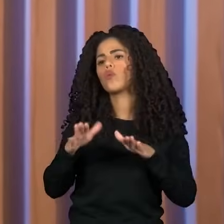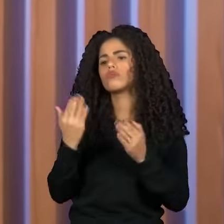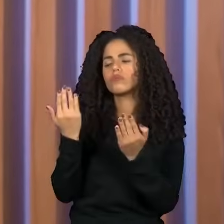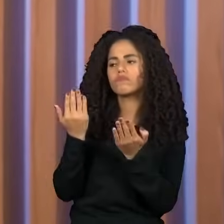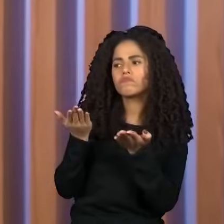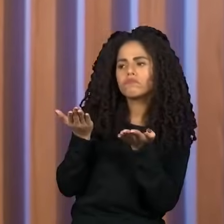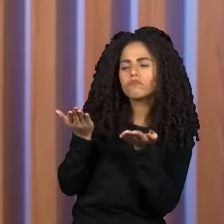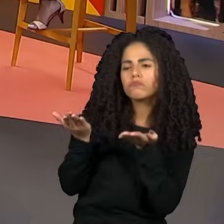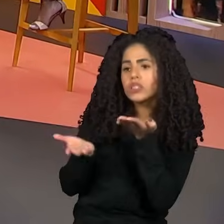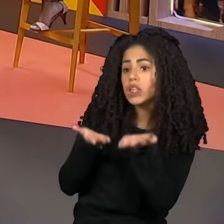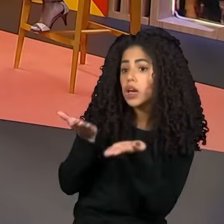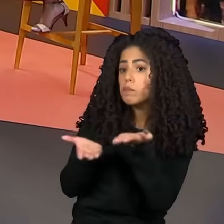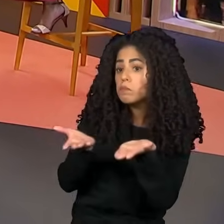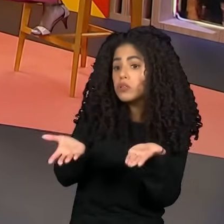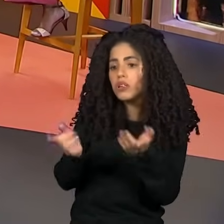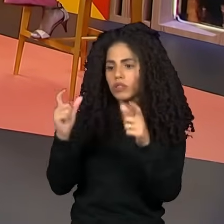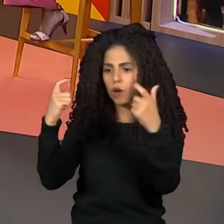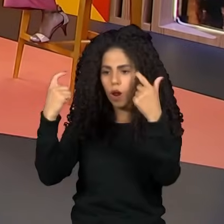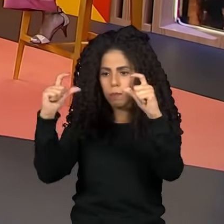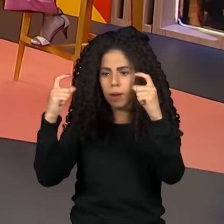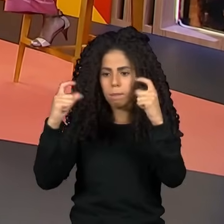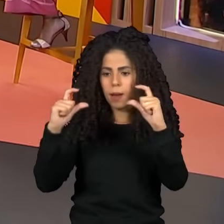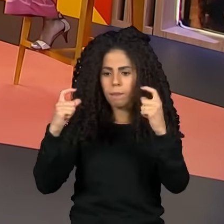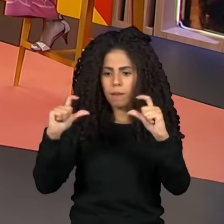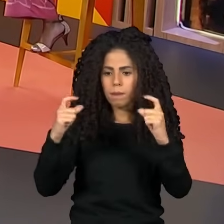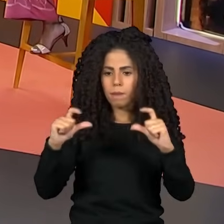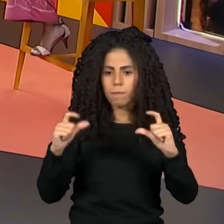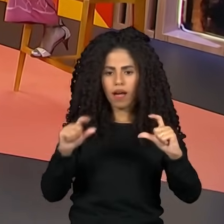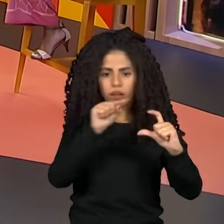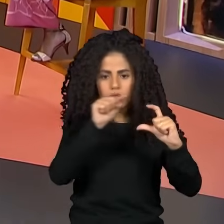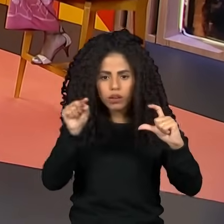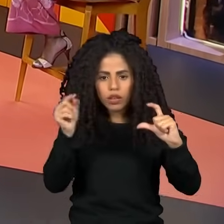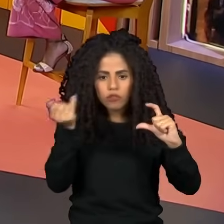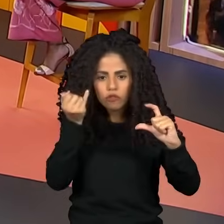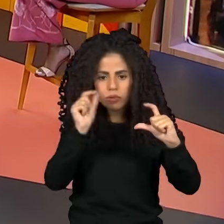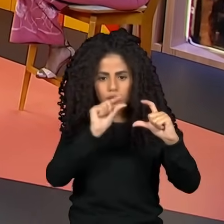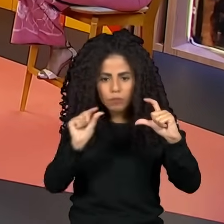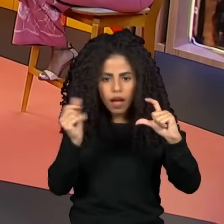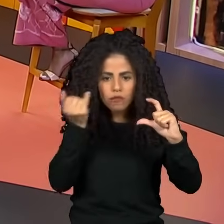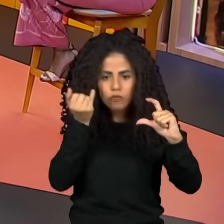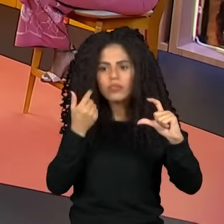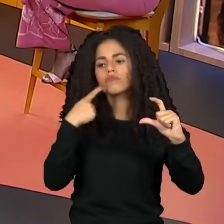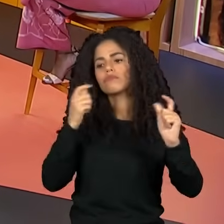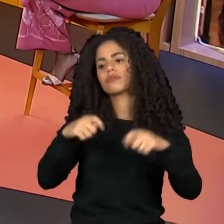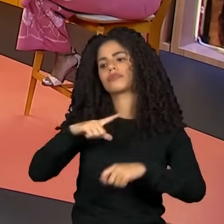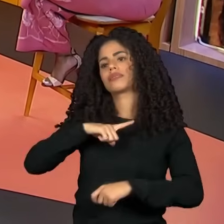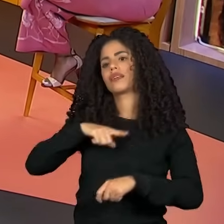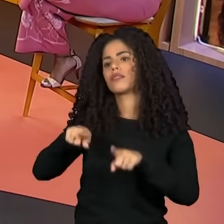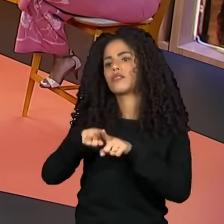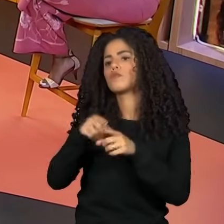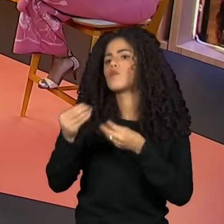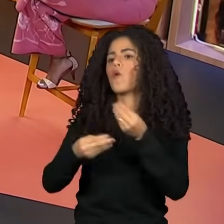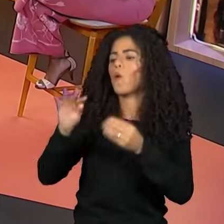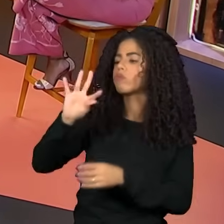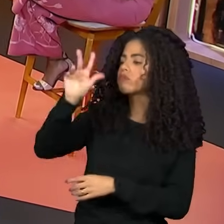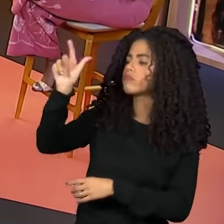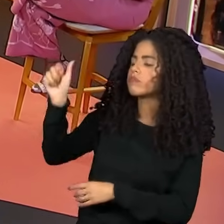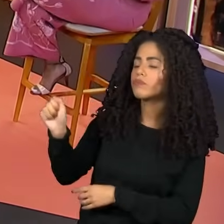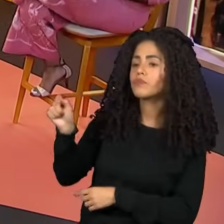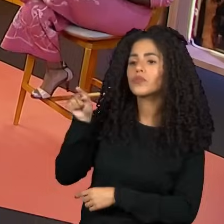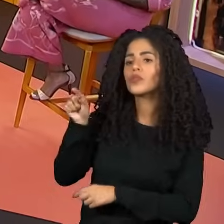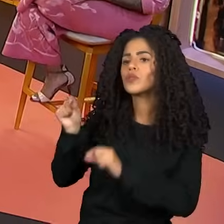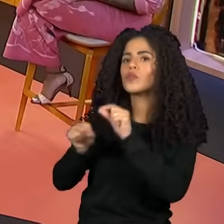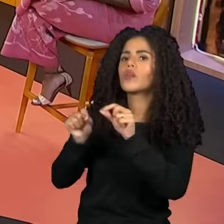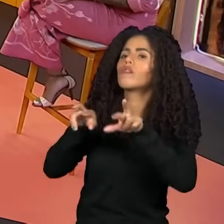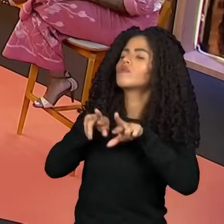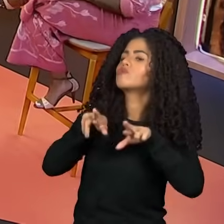dia, como um chamativo para falar, olha, eu estou bem, vem aqui. Mas acho que quando a gente fala de aplicativos de relacionamento afrocentrados, principalmente, ali é um